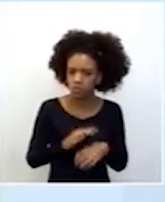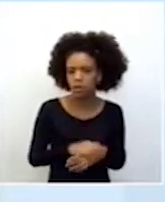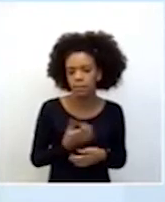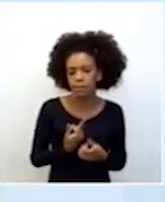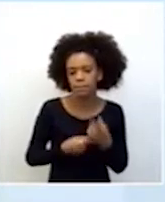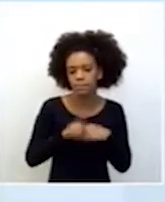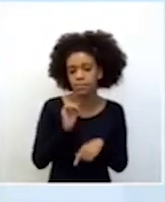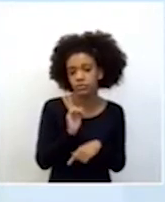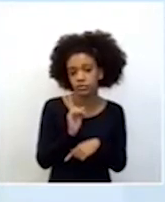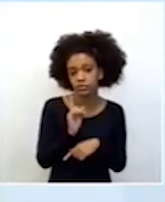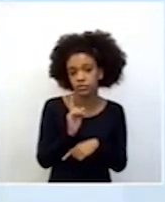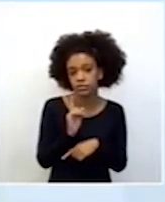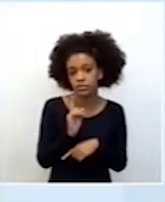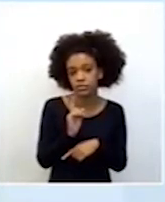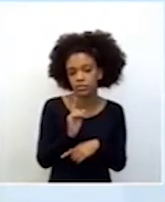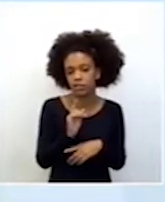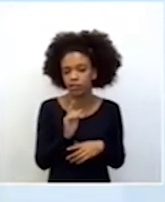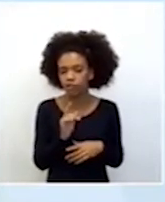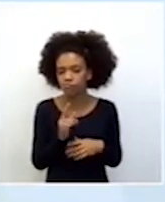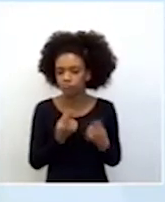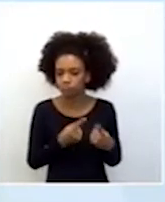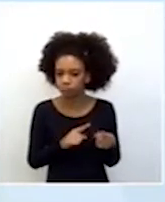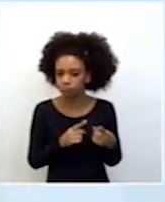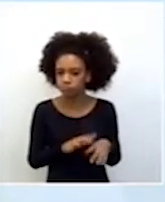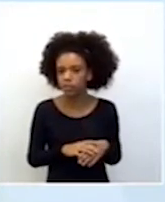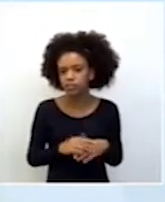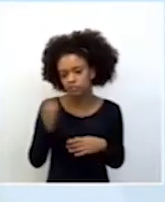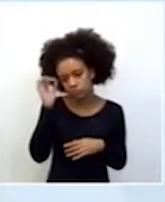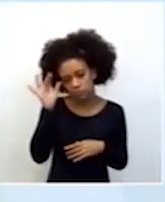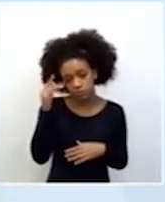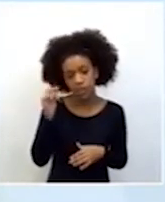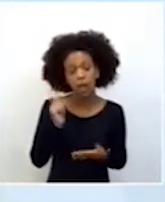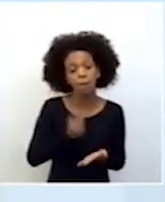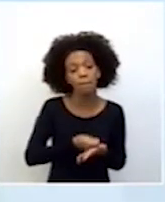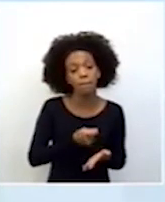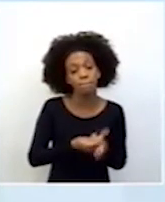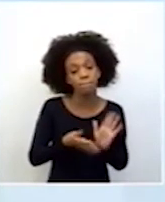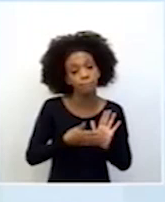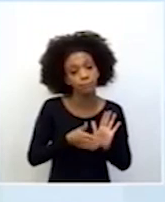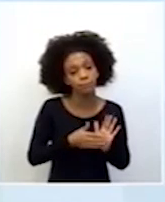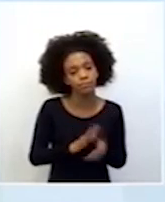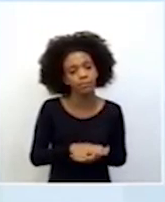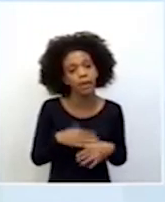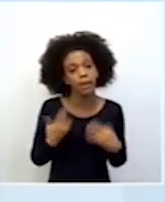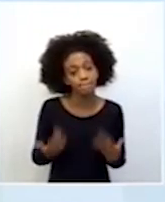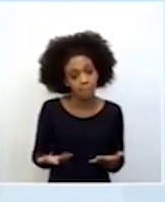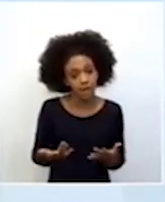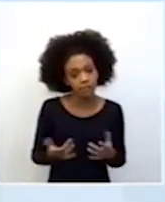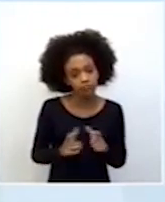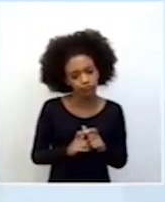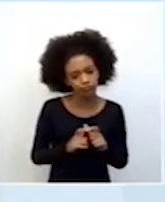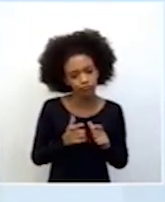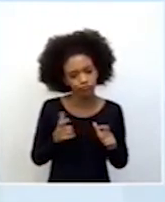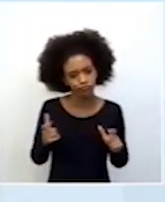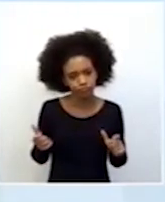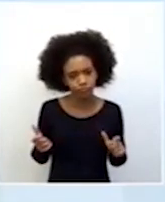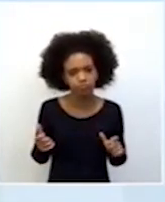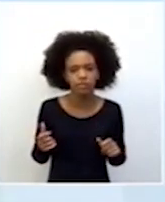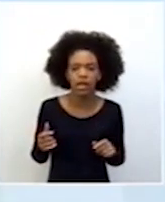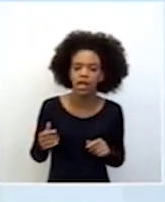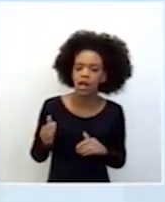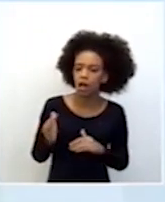efeitos irônicos, cômicos e reflexivos a que se propõe. Na maioria dos casos, apenas algumas técnicas